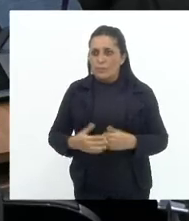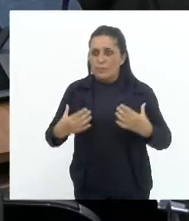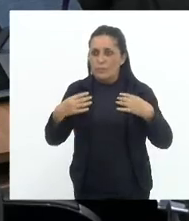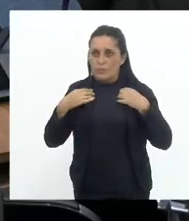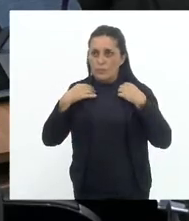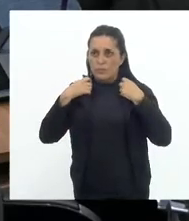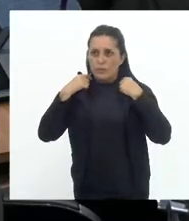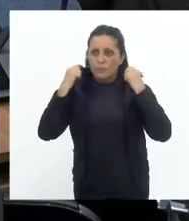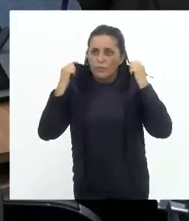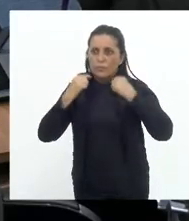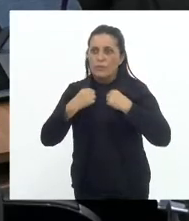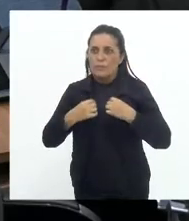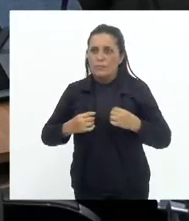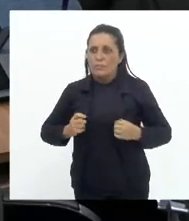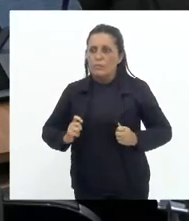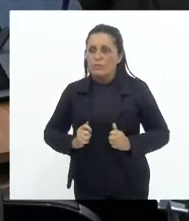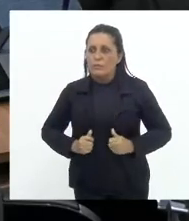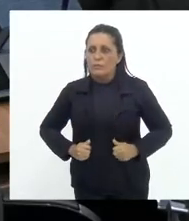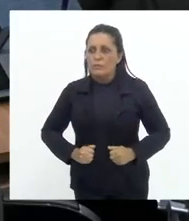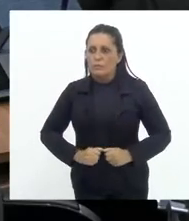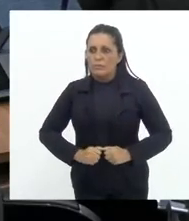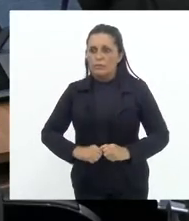E aí